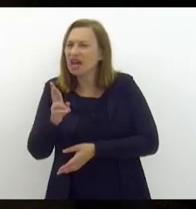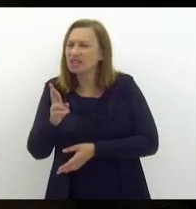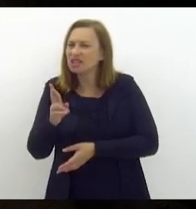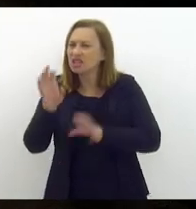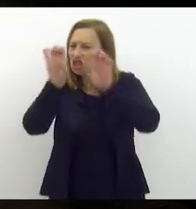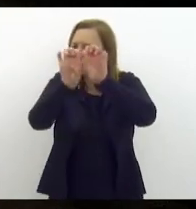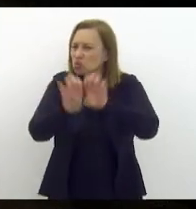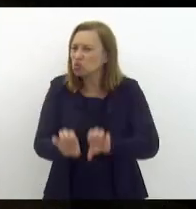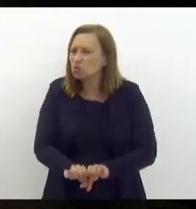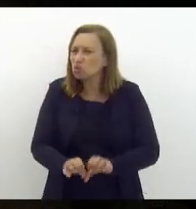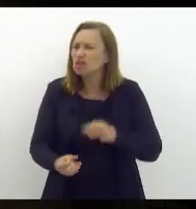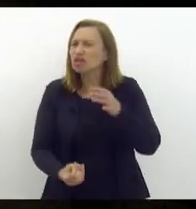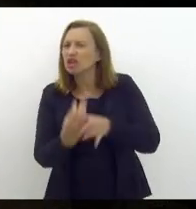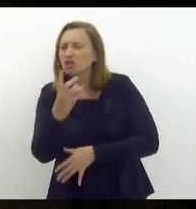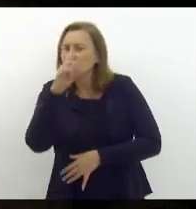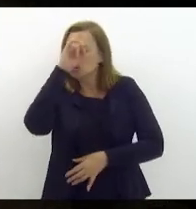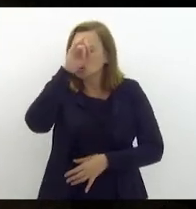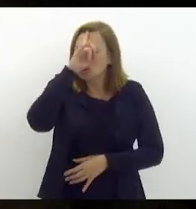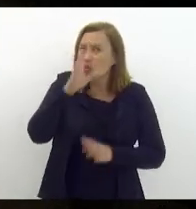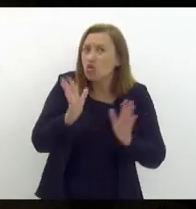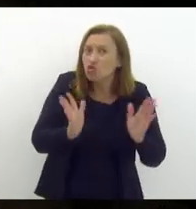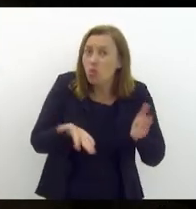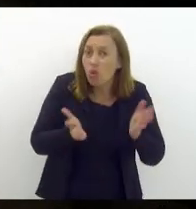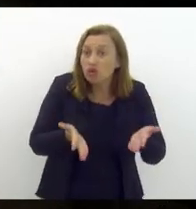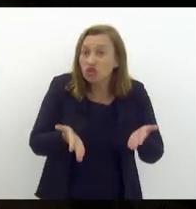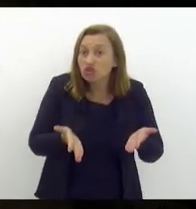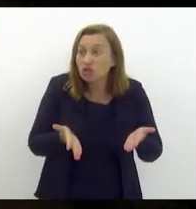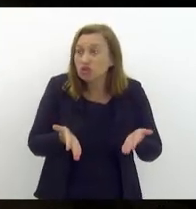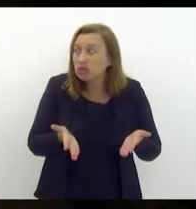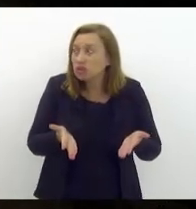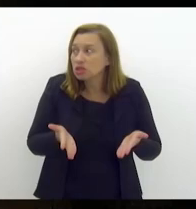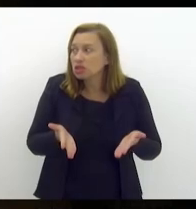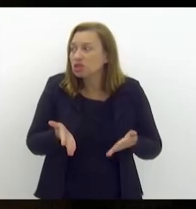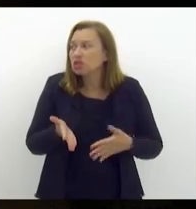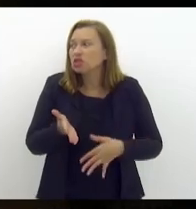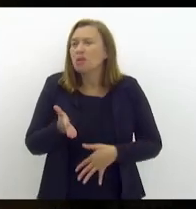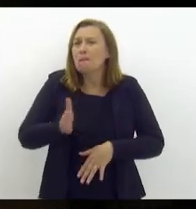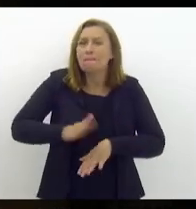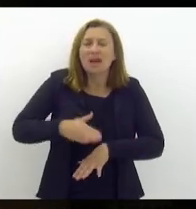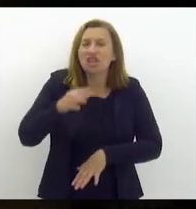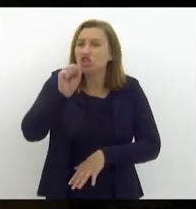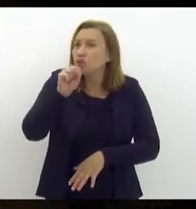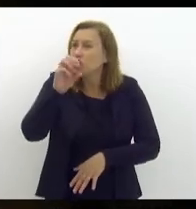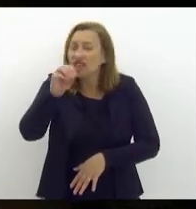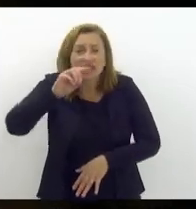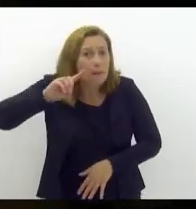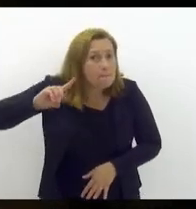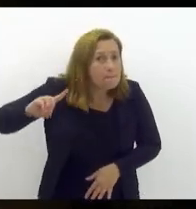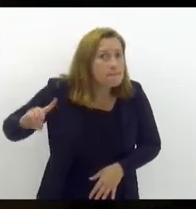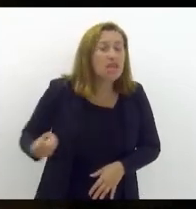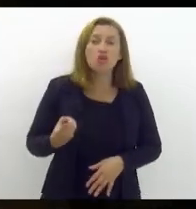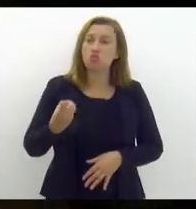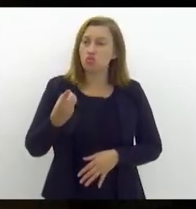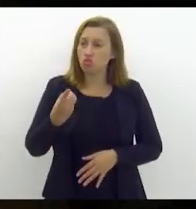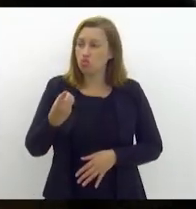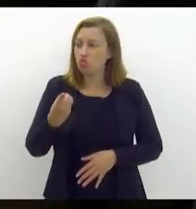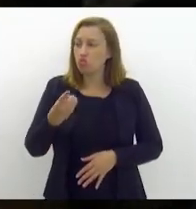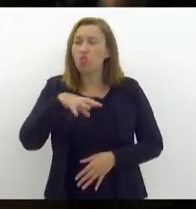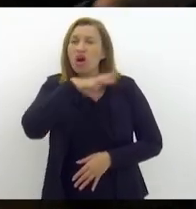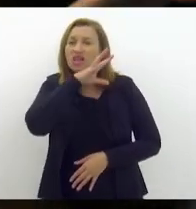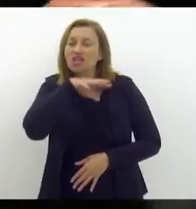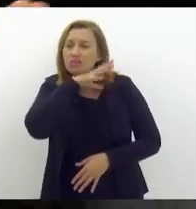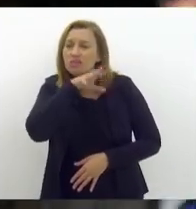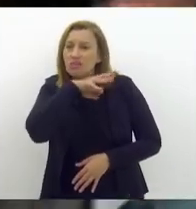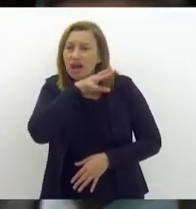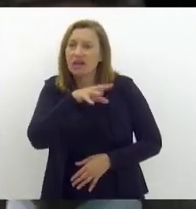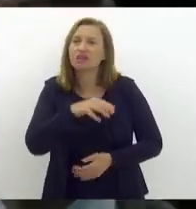infraestrutura, na criação do hospital, e hoje já atenderam mais de 80 mil animais.